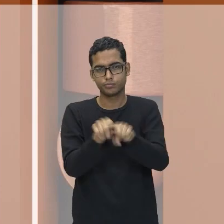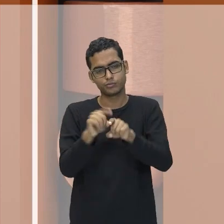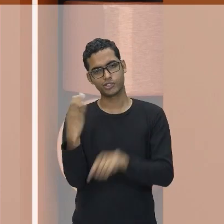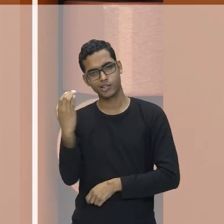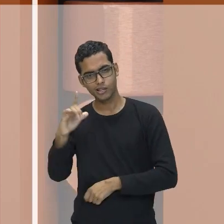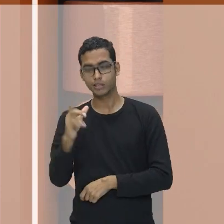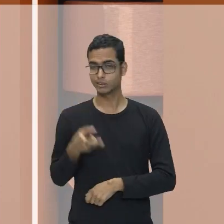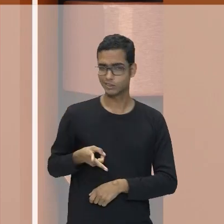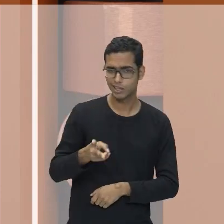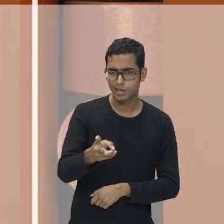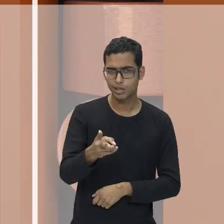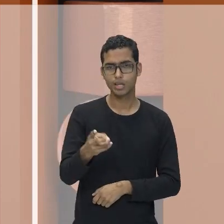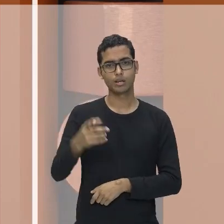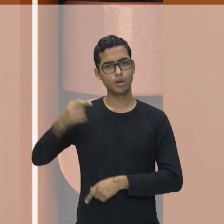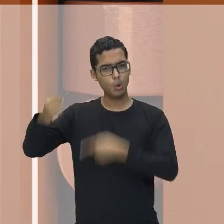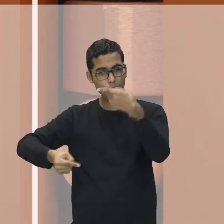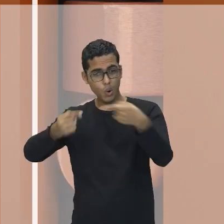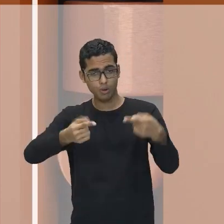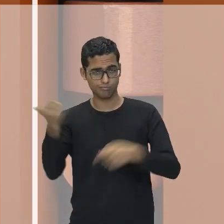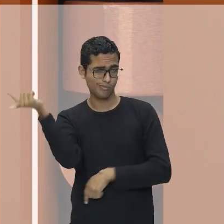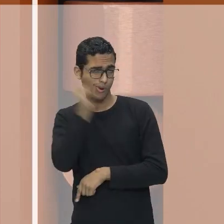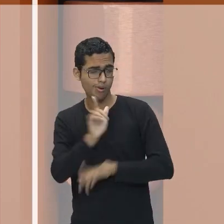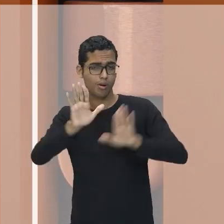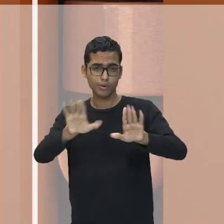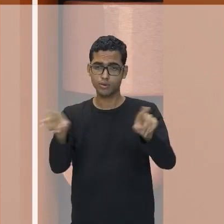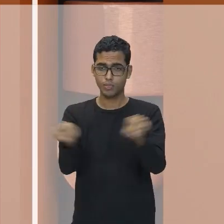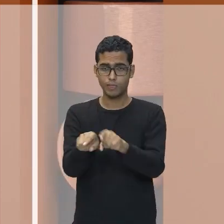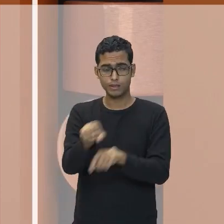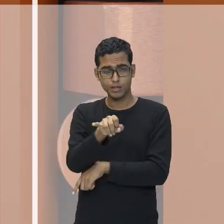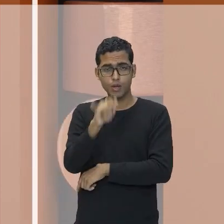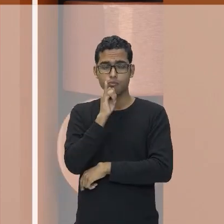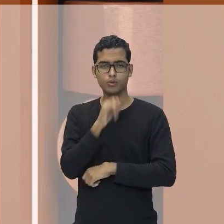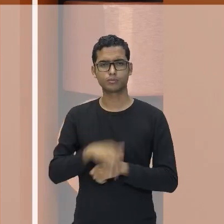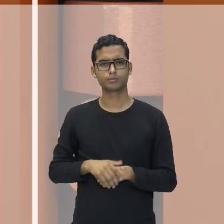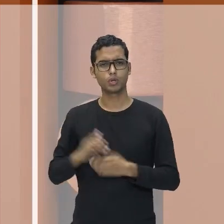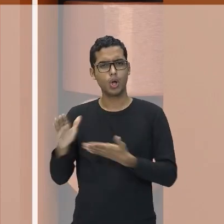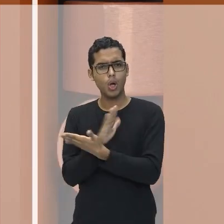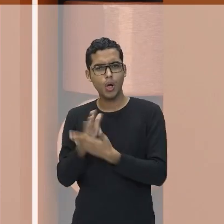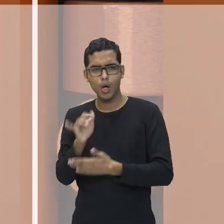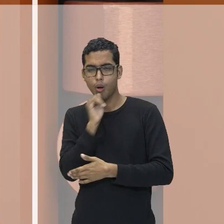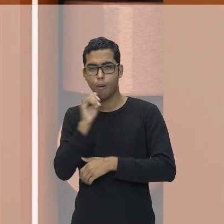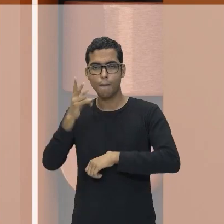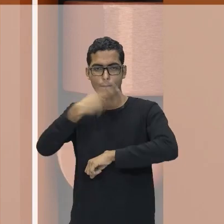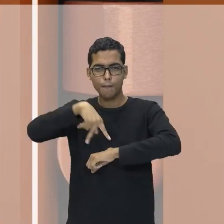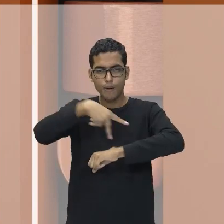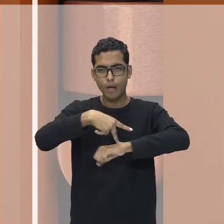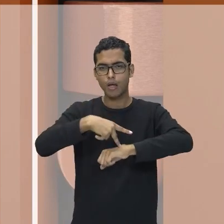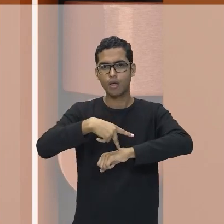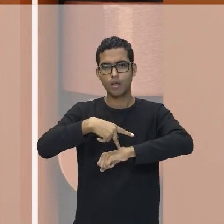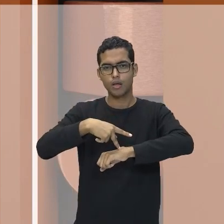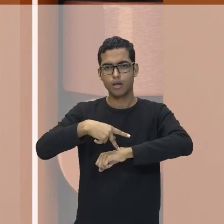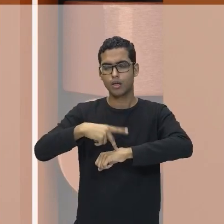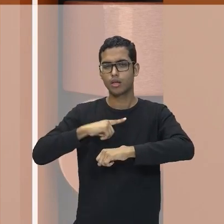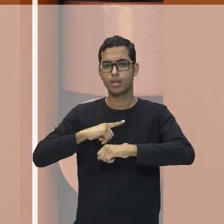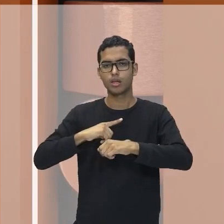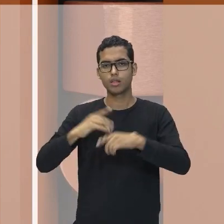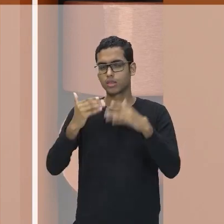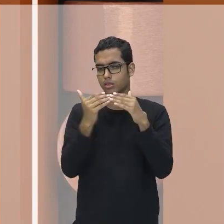que nem sempre o diálogo funciona e caso algum país descumpra a determinação da ONU,